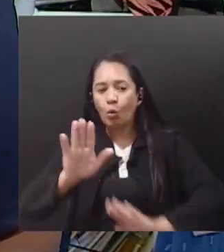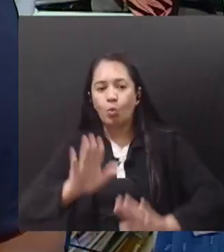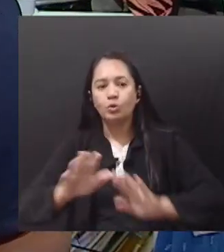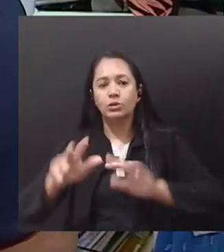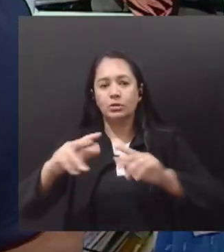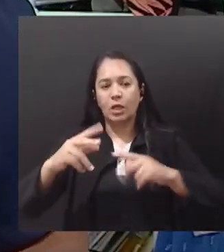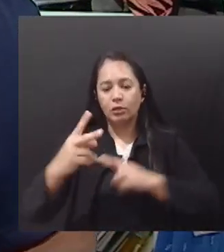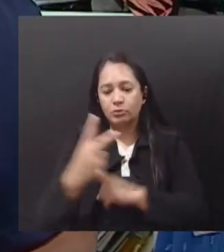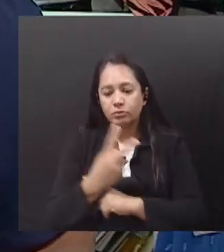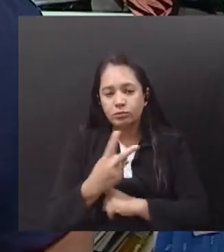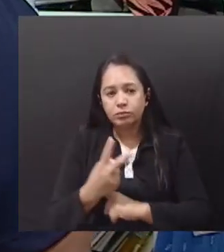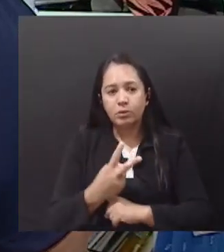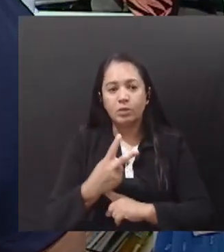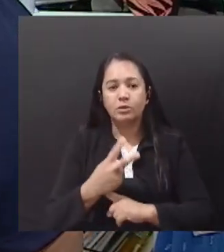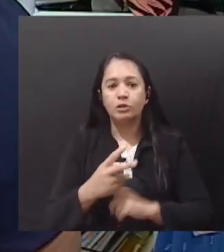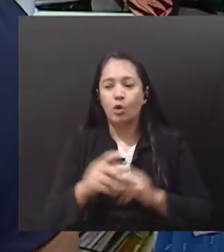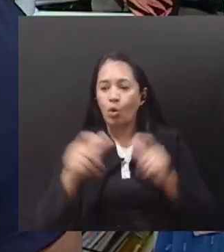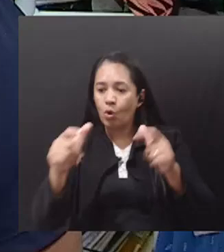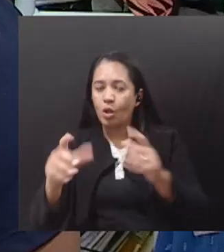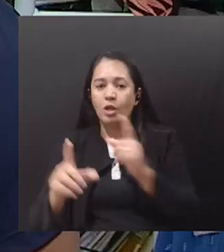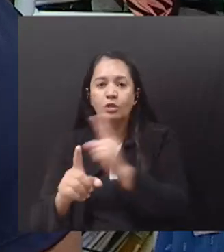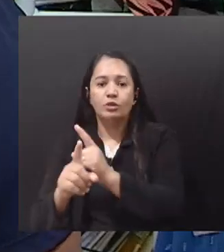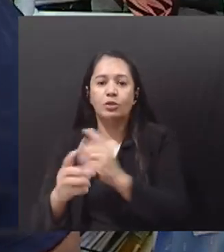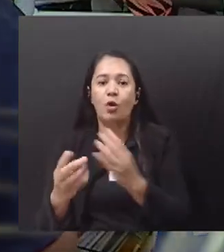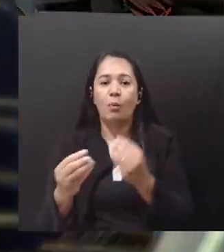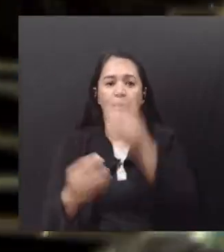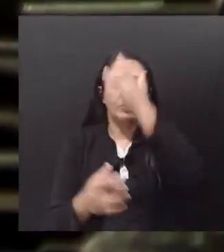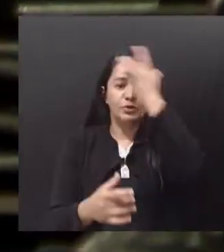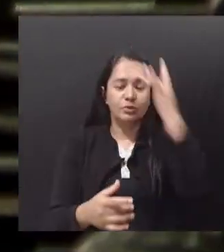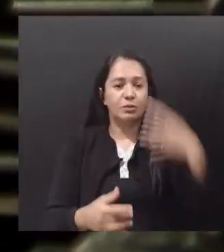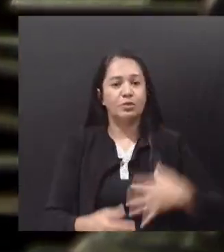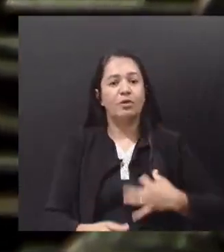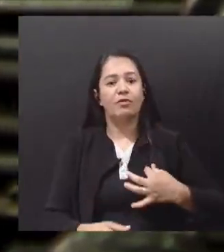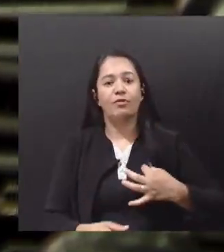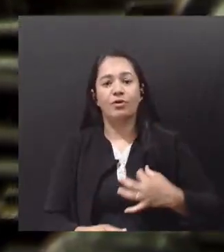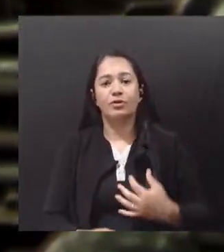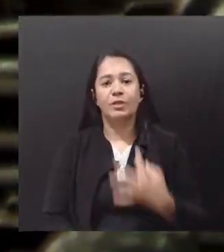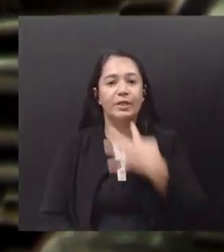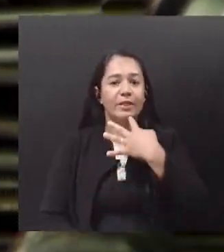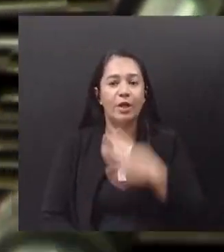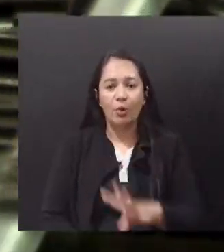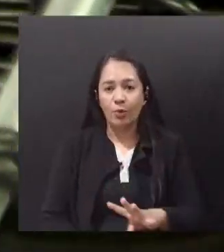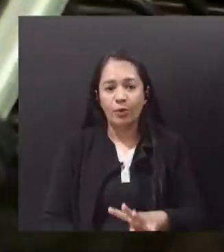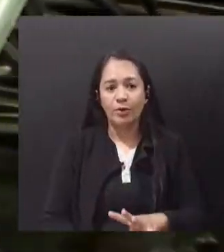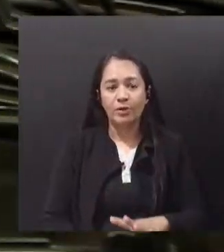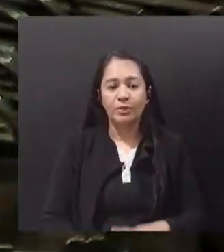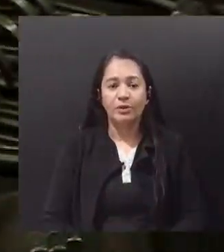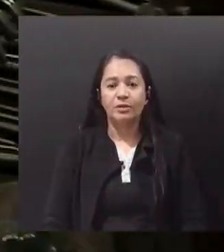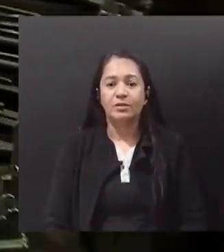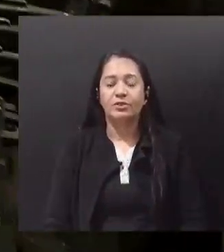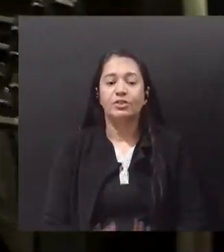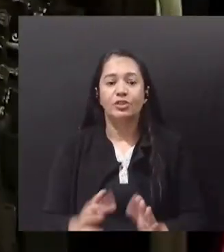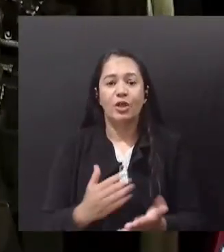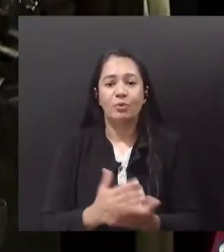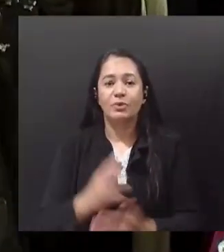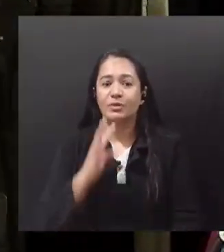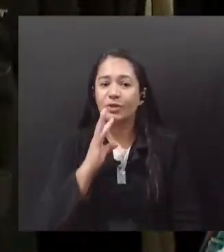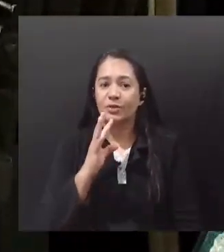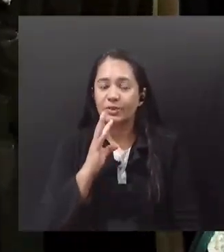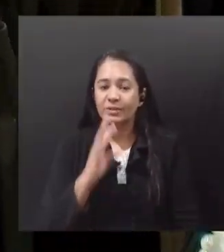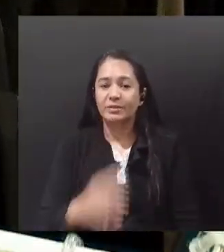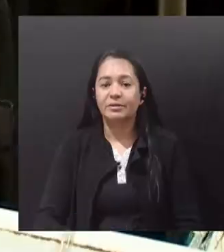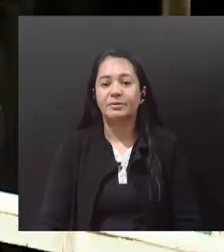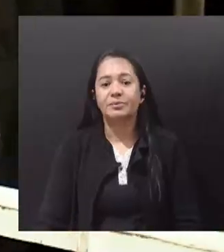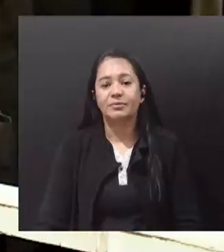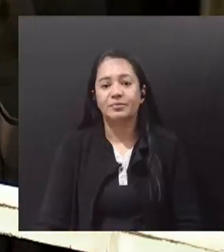ponto de encontro, aí juntou um monte de voluntários, pessoas que não conheciam a ONG, acabou conhecendo também o bazar. Então a gente